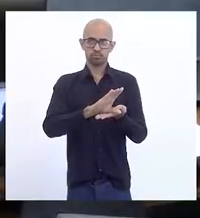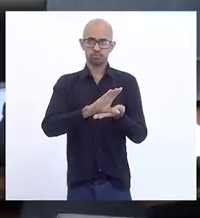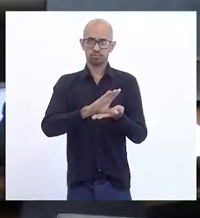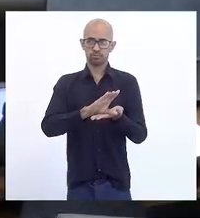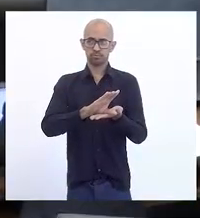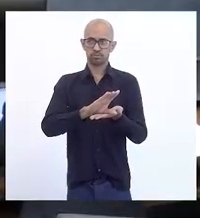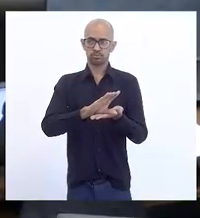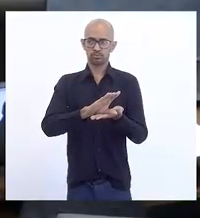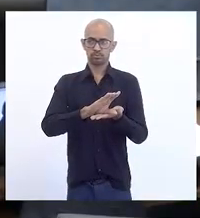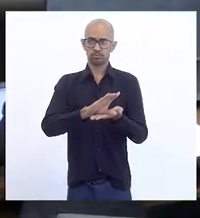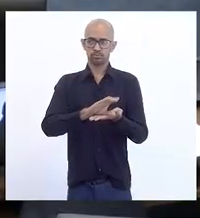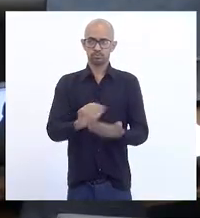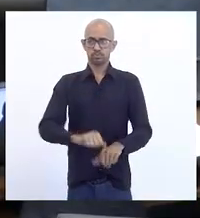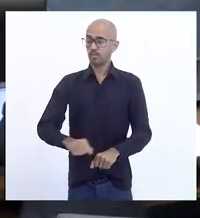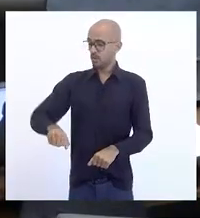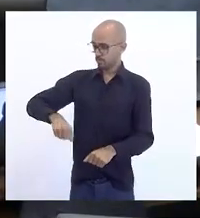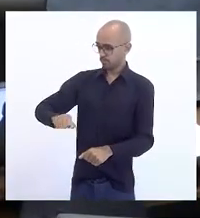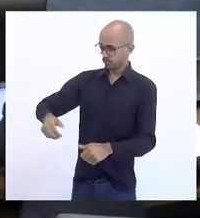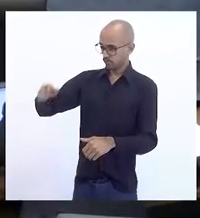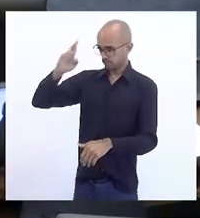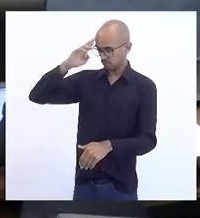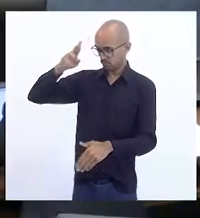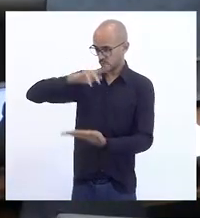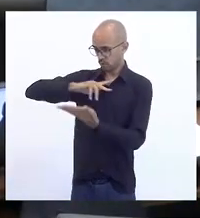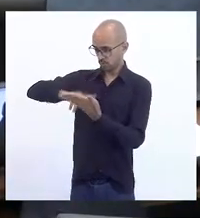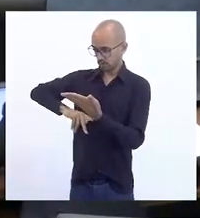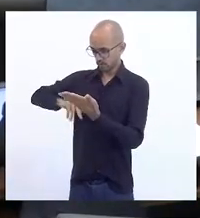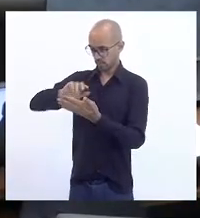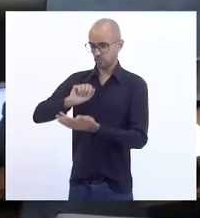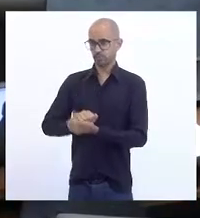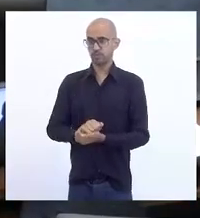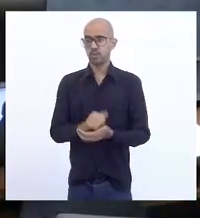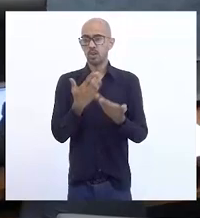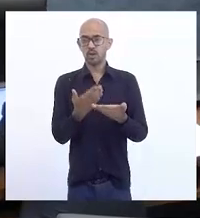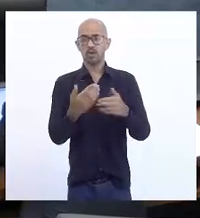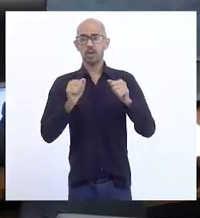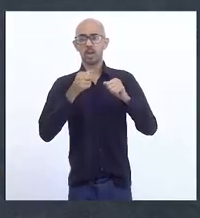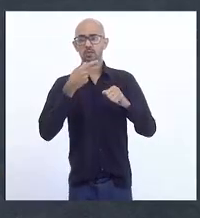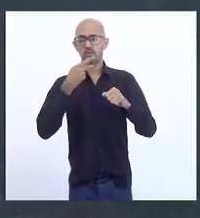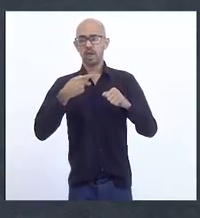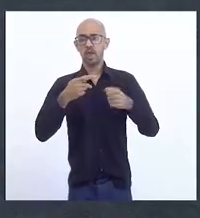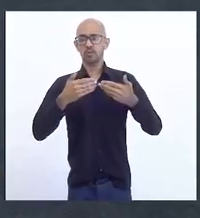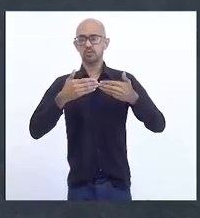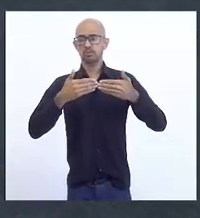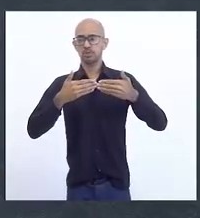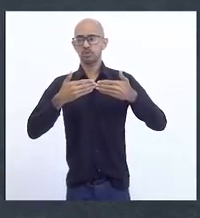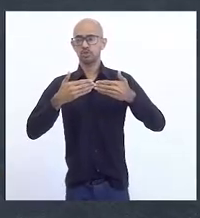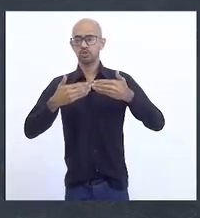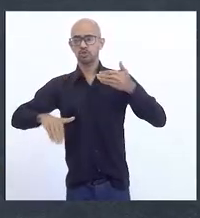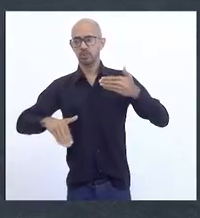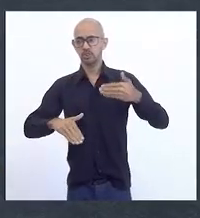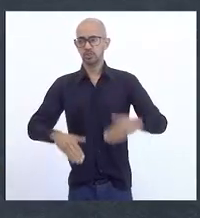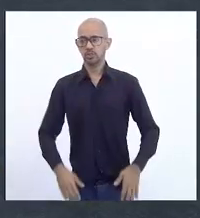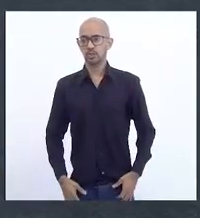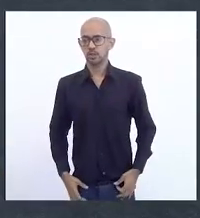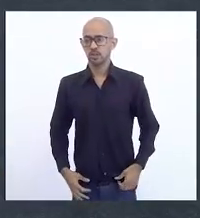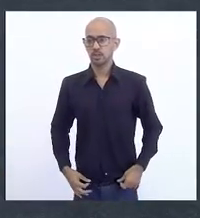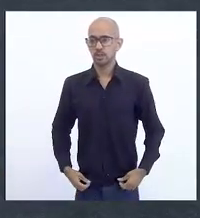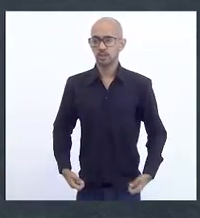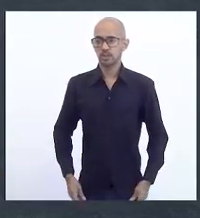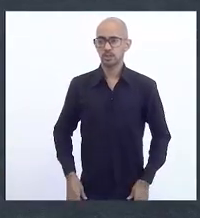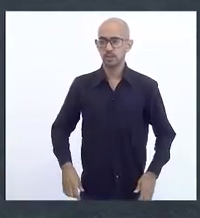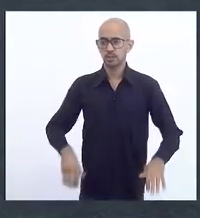presidente, eu queria... Deputado Luiz. Abrir uma divergência e verificar se o deputado